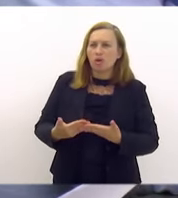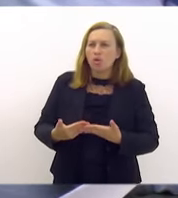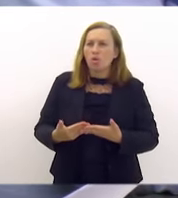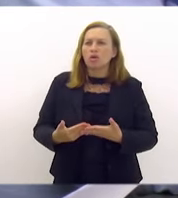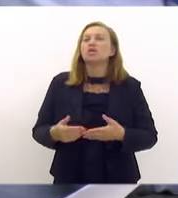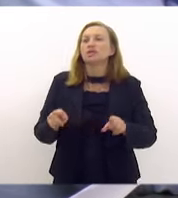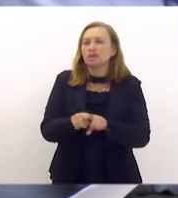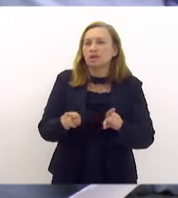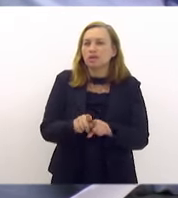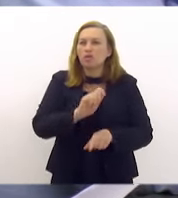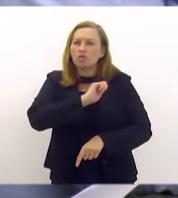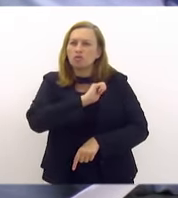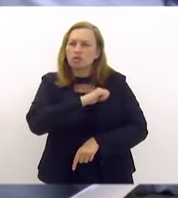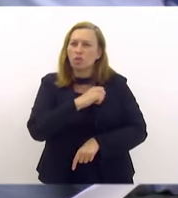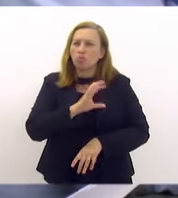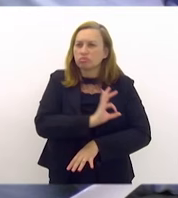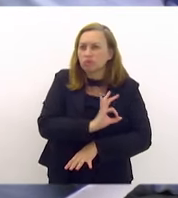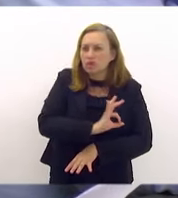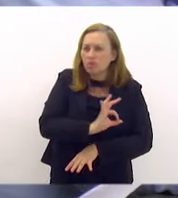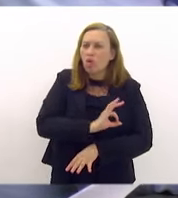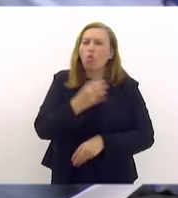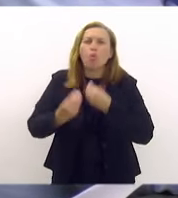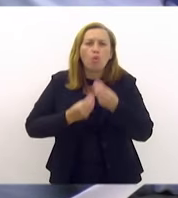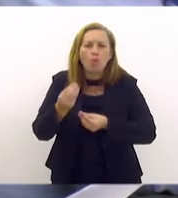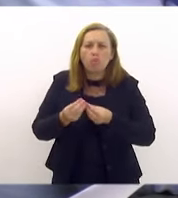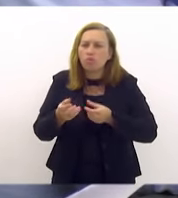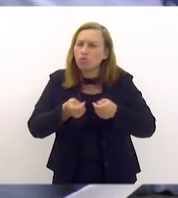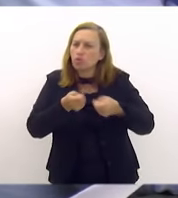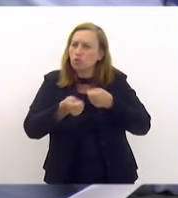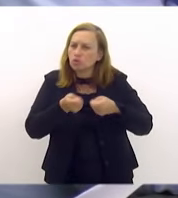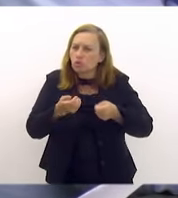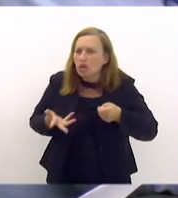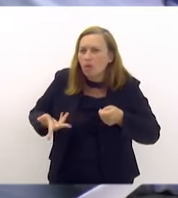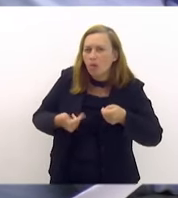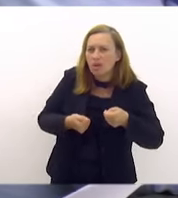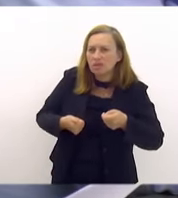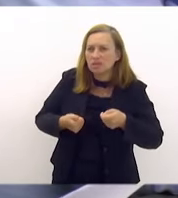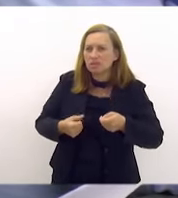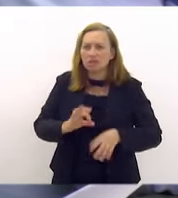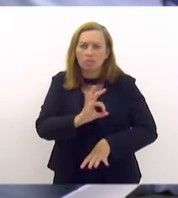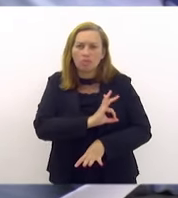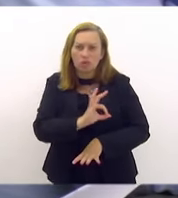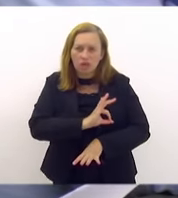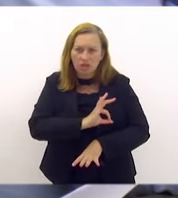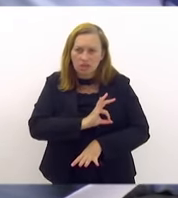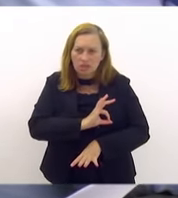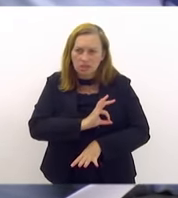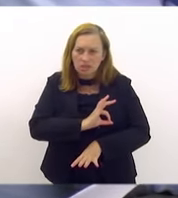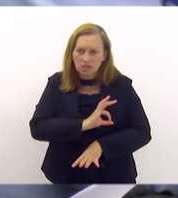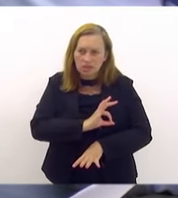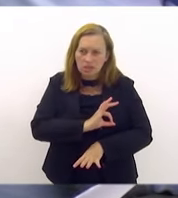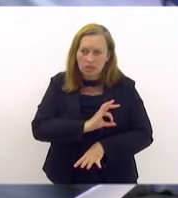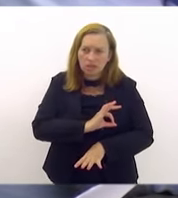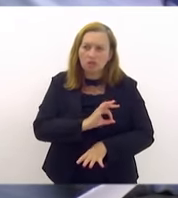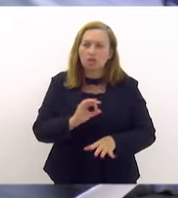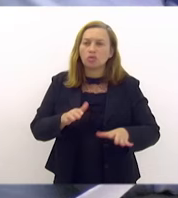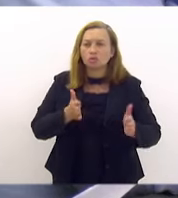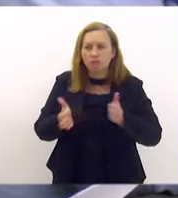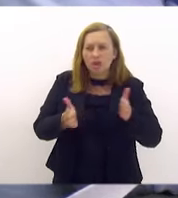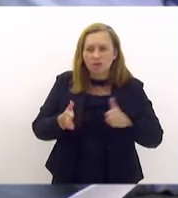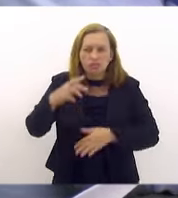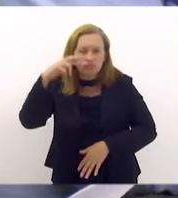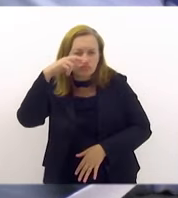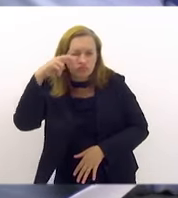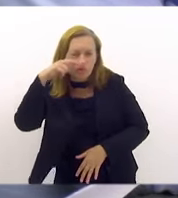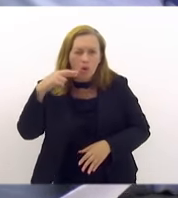fiscal da atividade policial eh como é feito o controle sobre a qualidade de serviço da polícia nos procedimentos de investigação